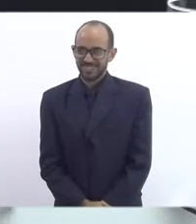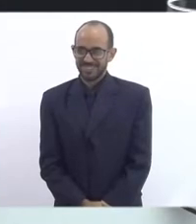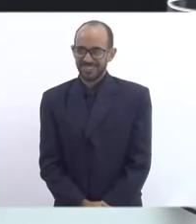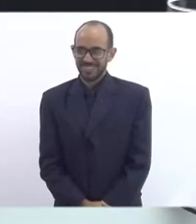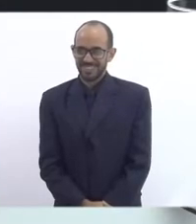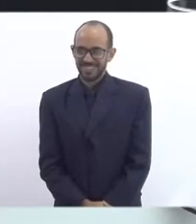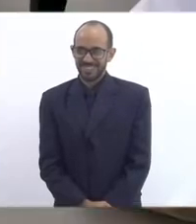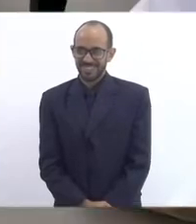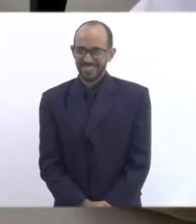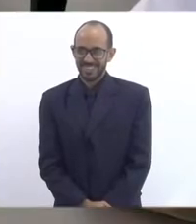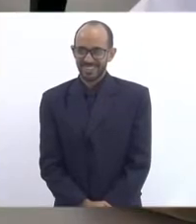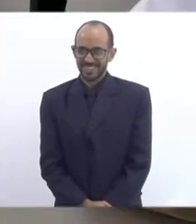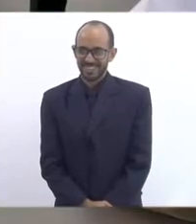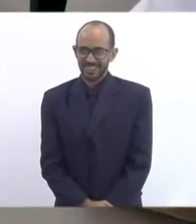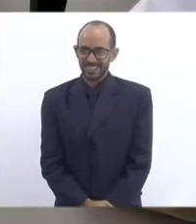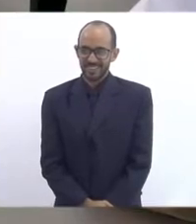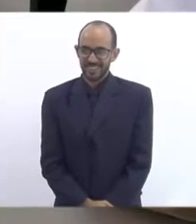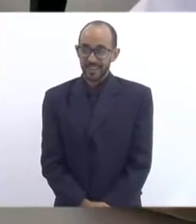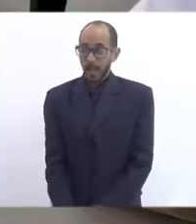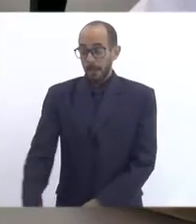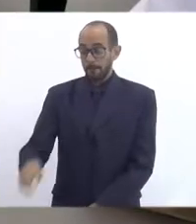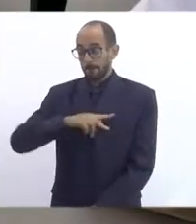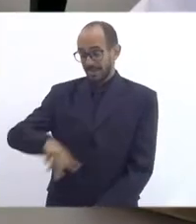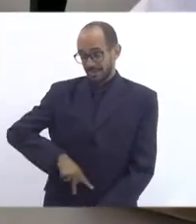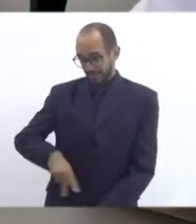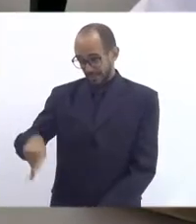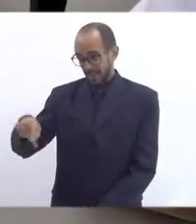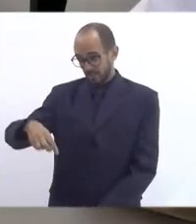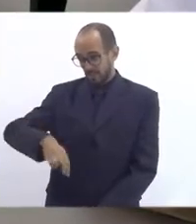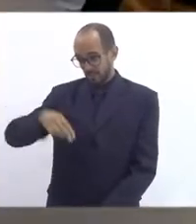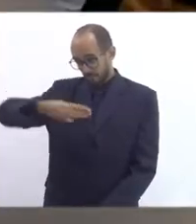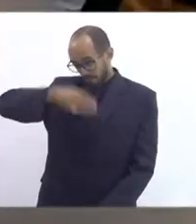um. Pô. Presidente, avancemos. Presidente, Márcio.